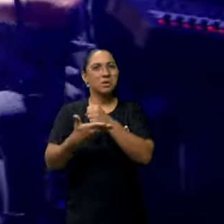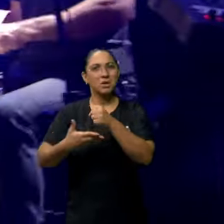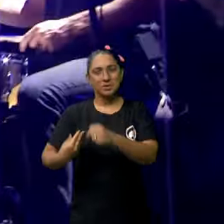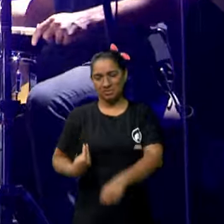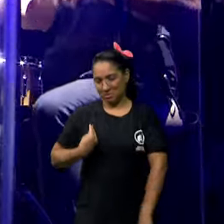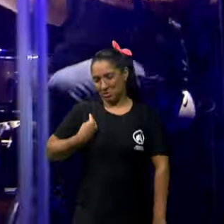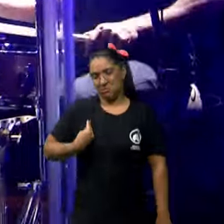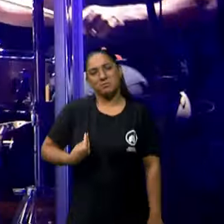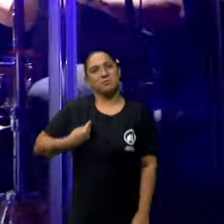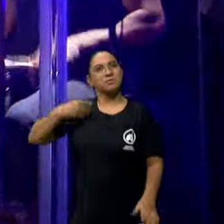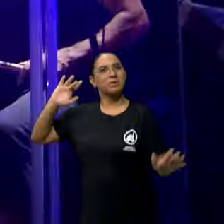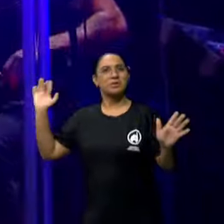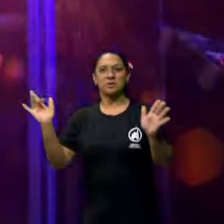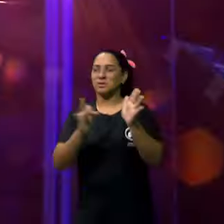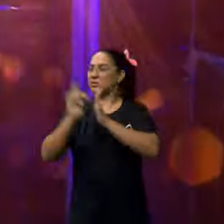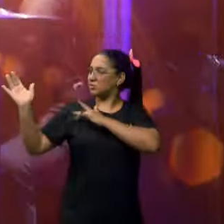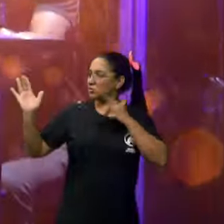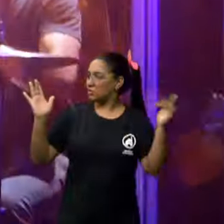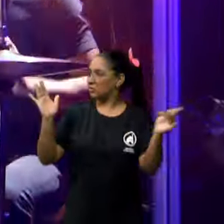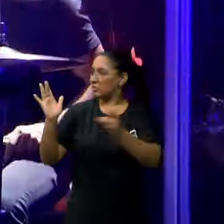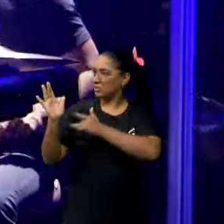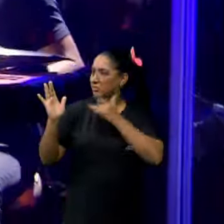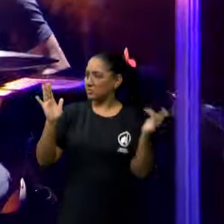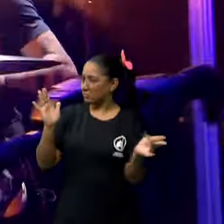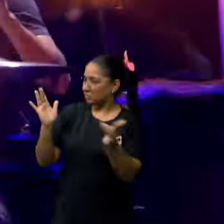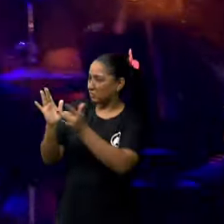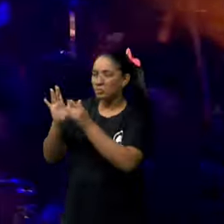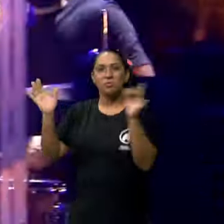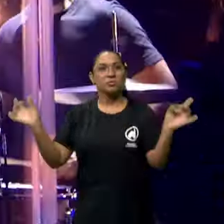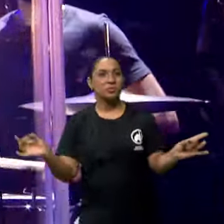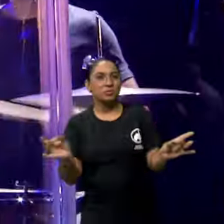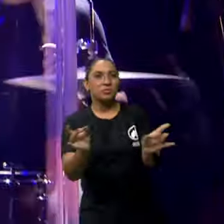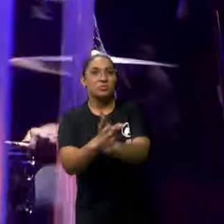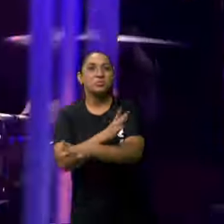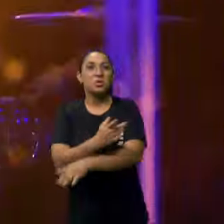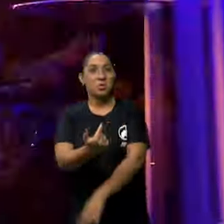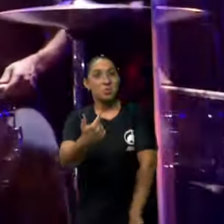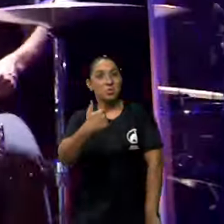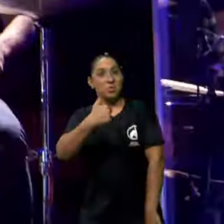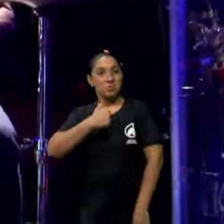a gente já és tu Jesus